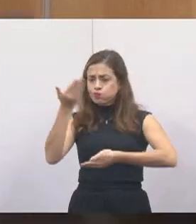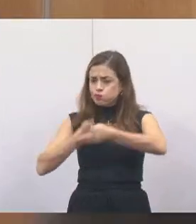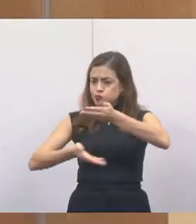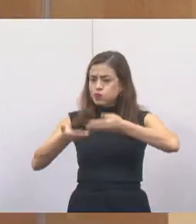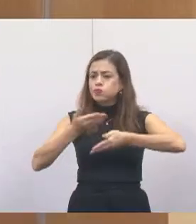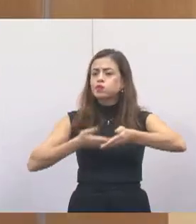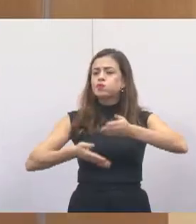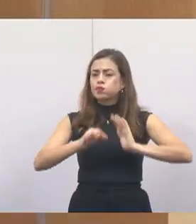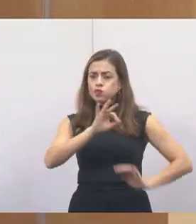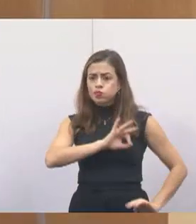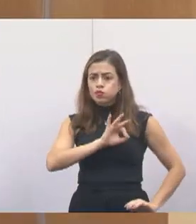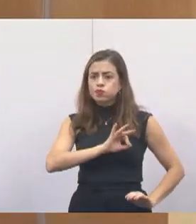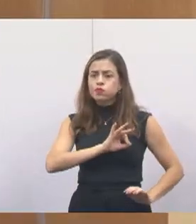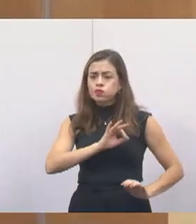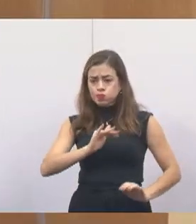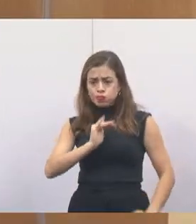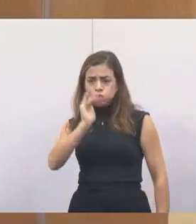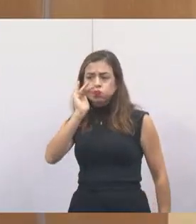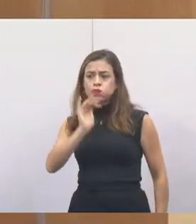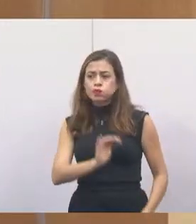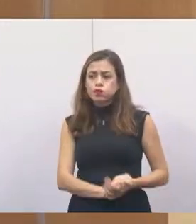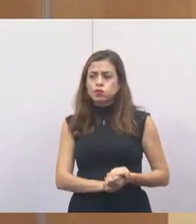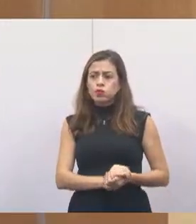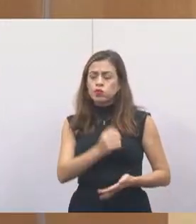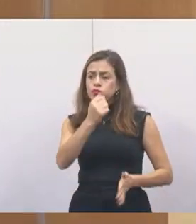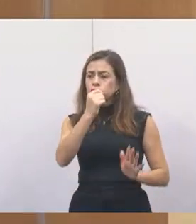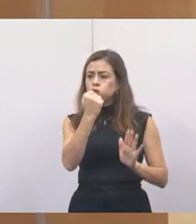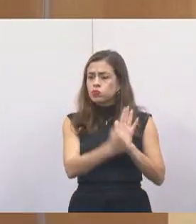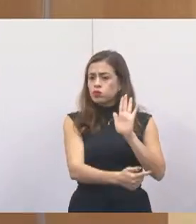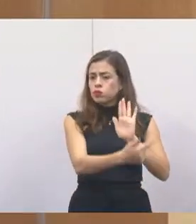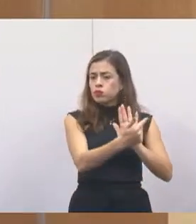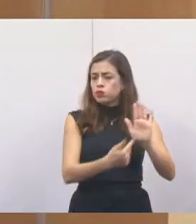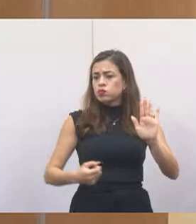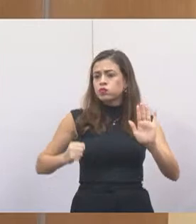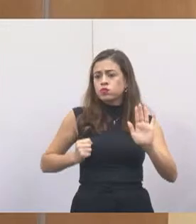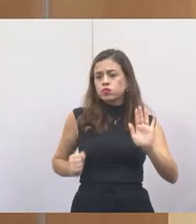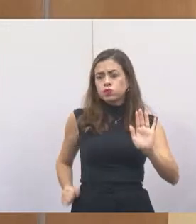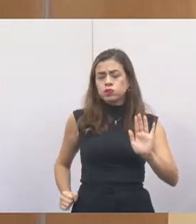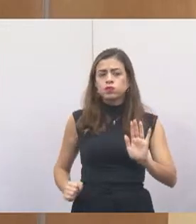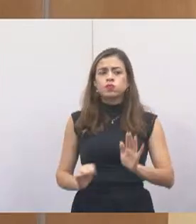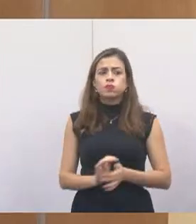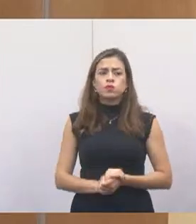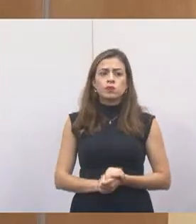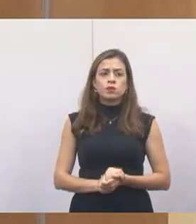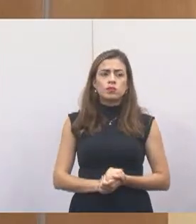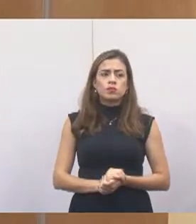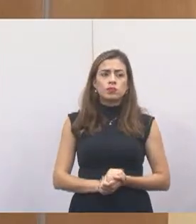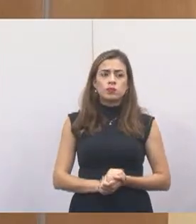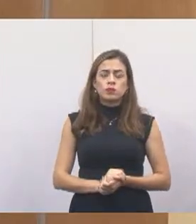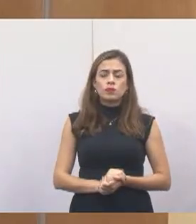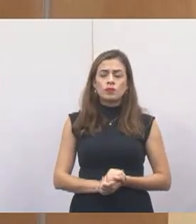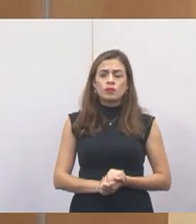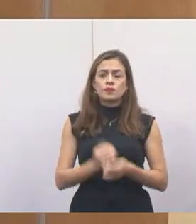reajuste salarial e para a revogação do confisco sobre a aposentadoria de vocês.